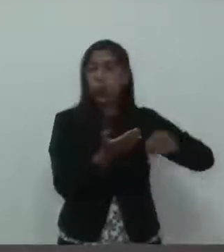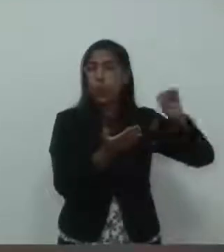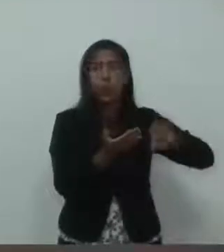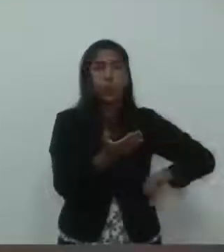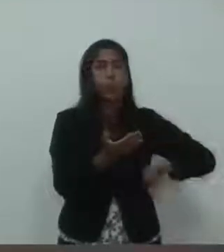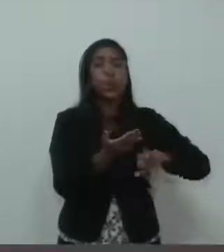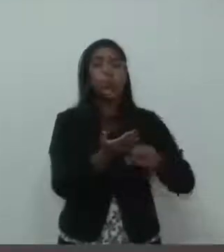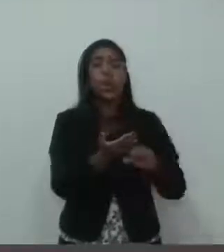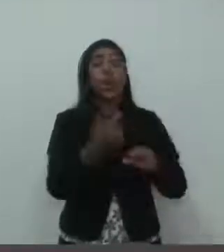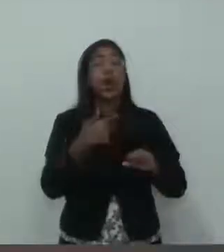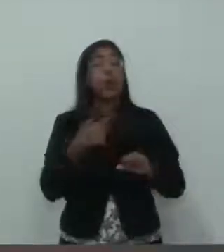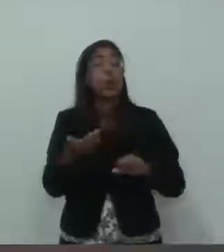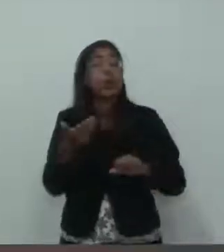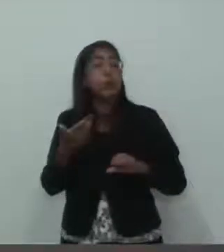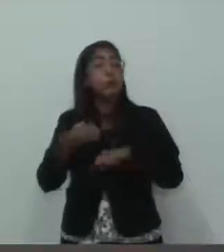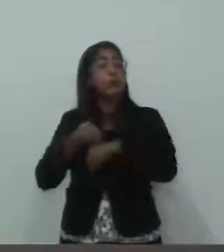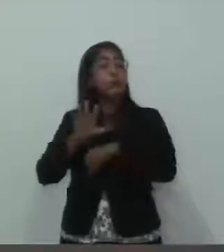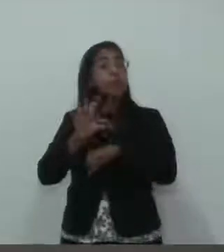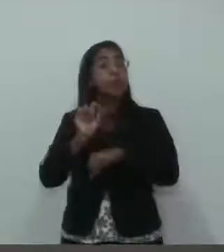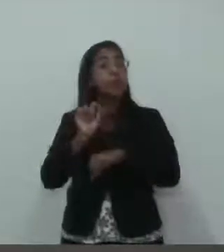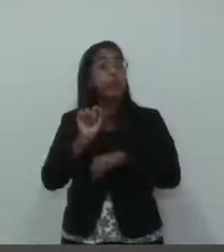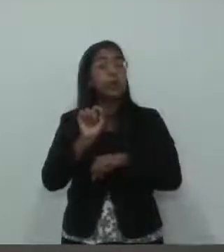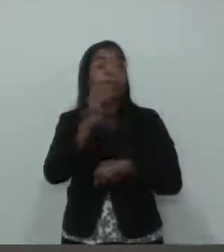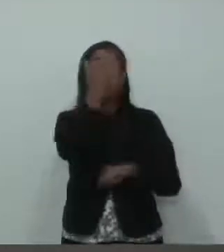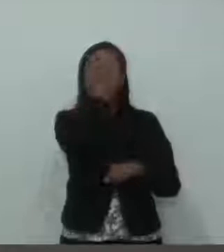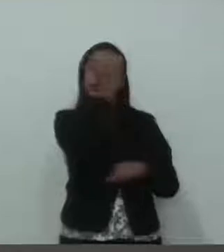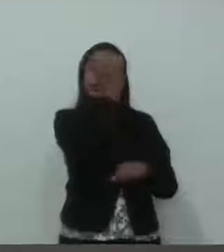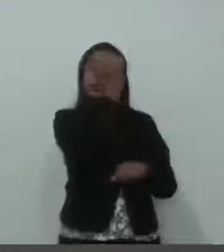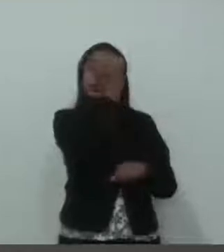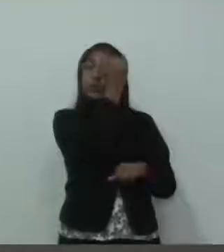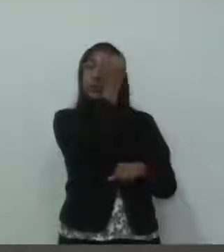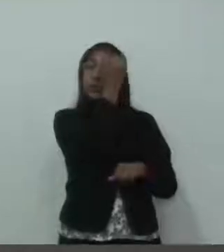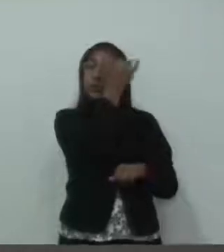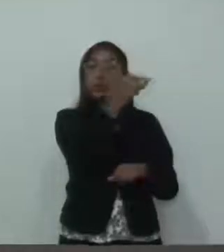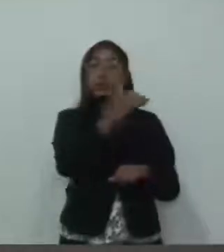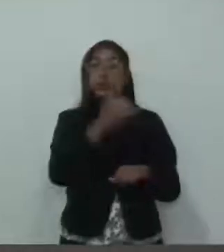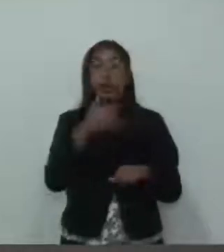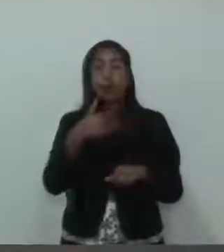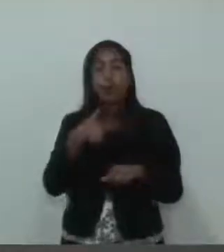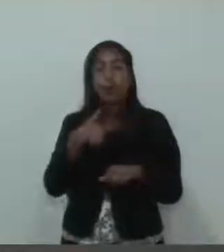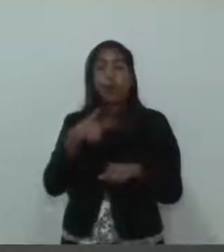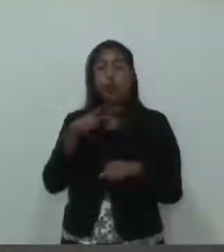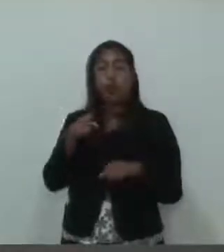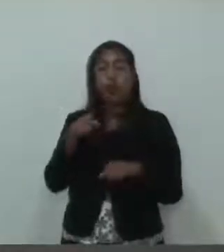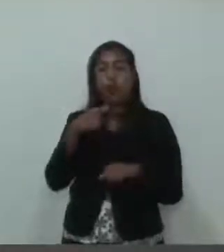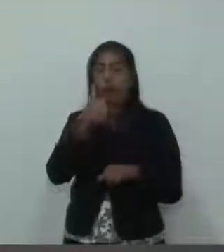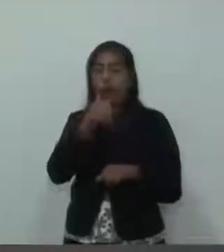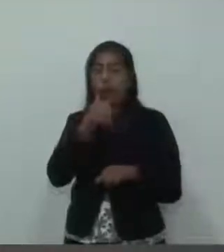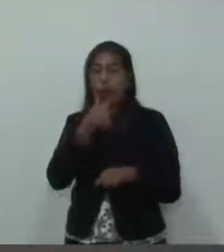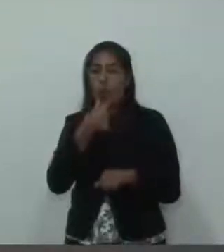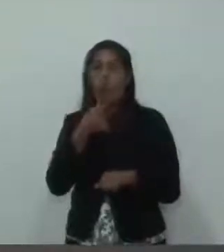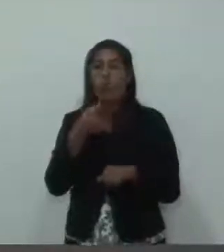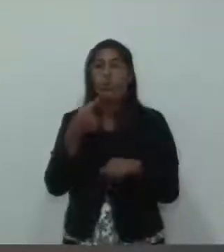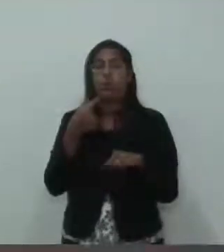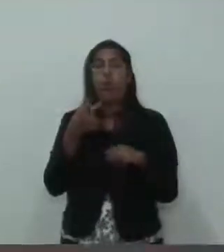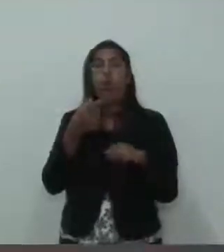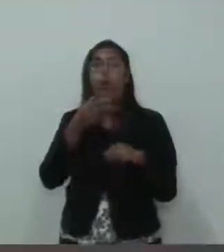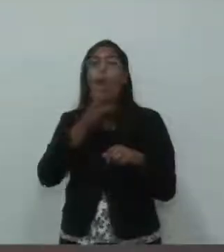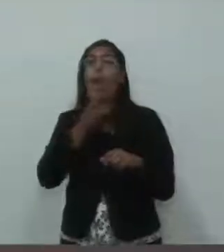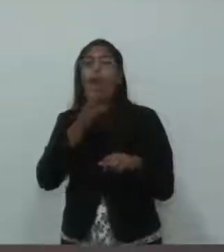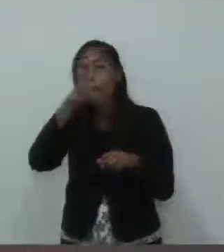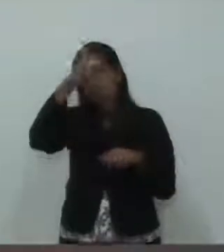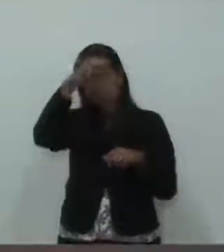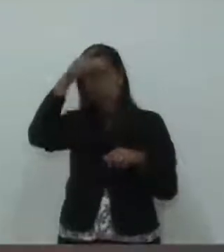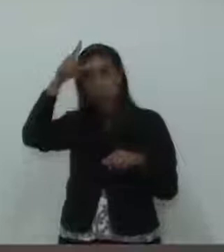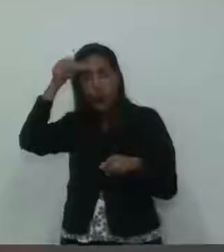um adendo, porque eu meio que tiro a responsabilidade ali dos técnicos, inclusive da prefeitura. Por que eu